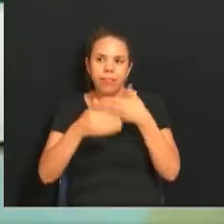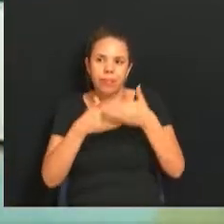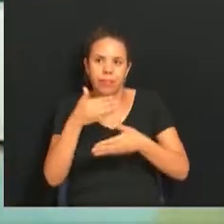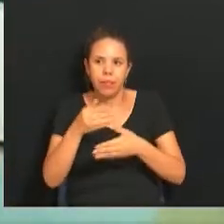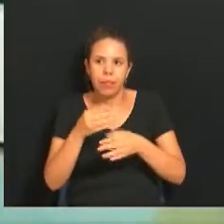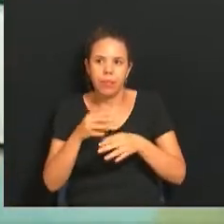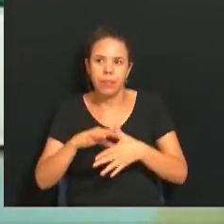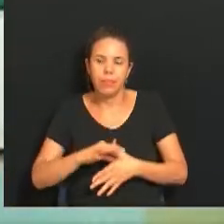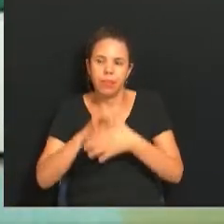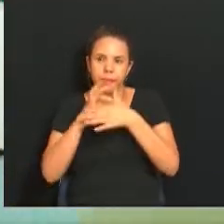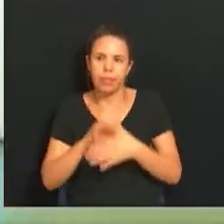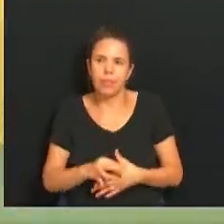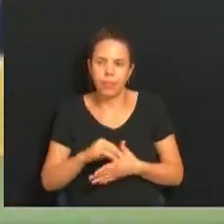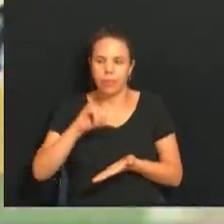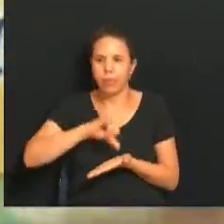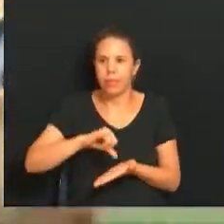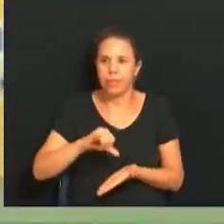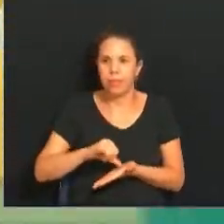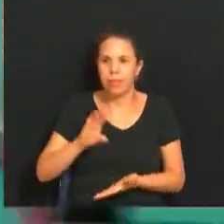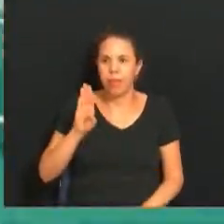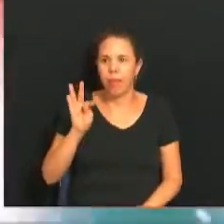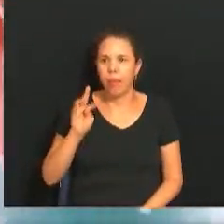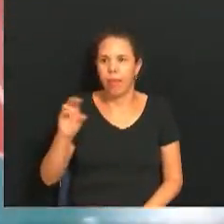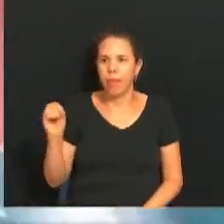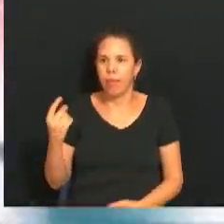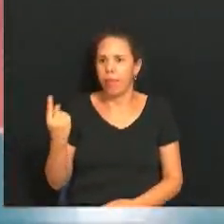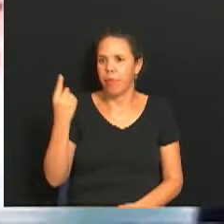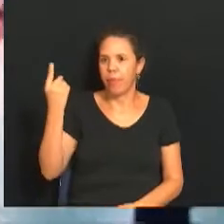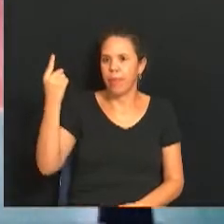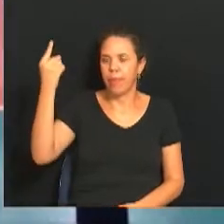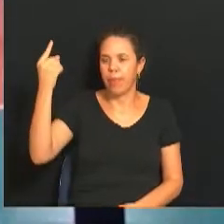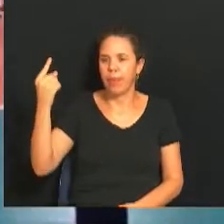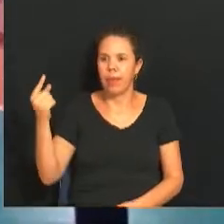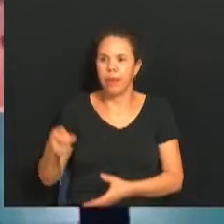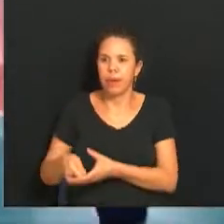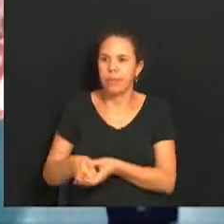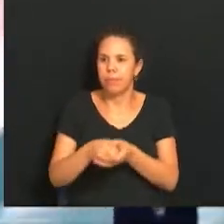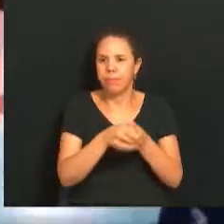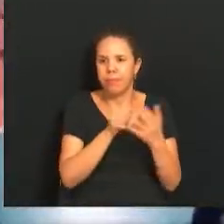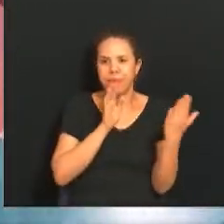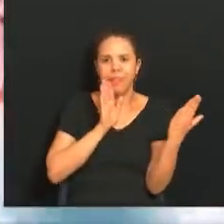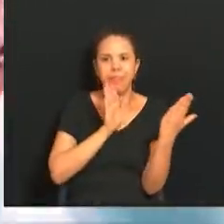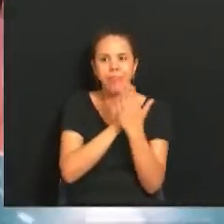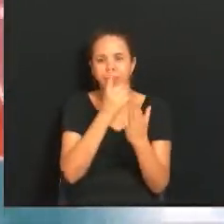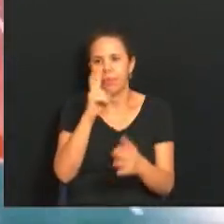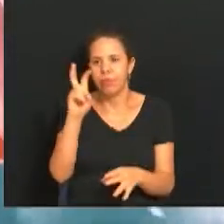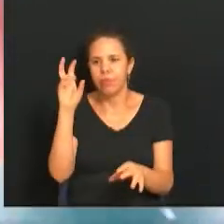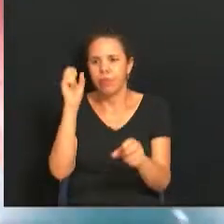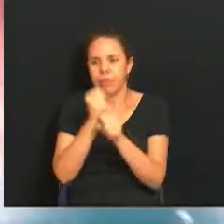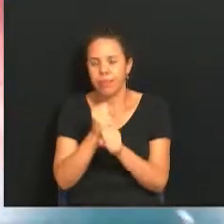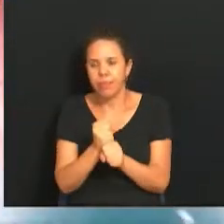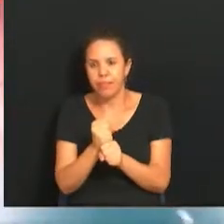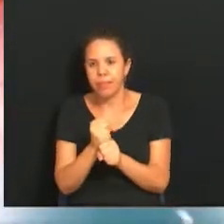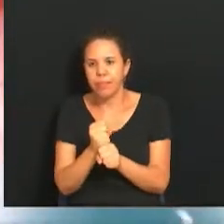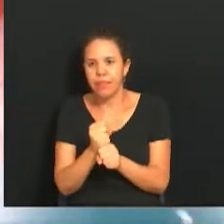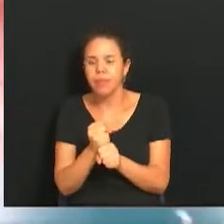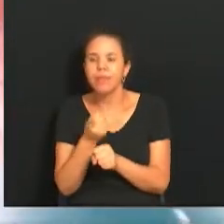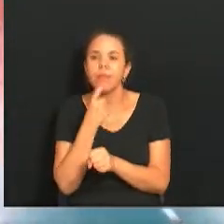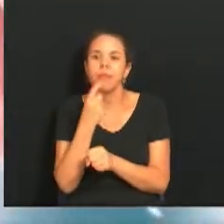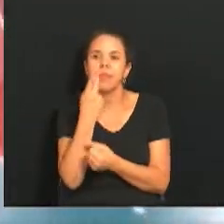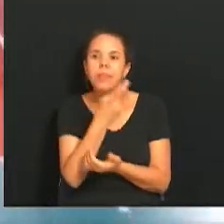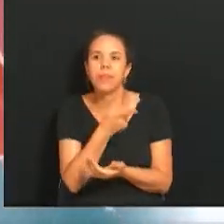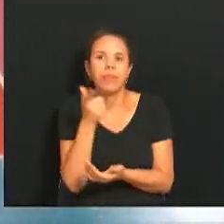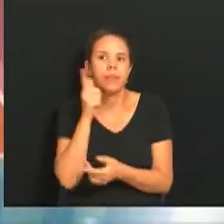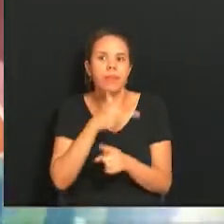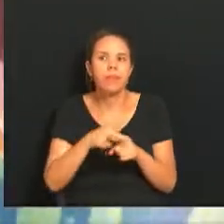liderado pelo central Barreto, maior pontuador do confronto com 15 pontos, os campineiros